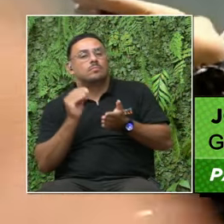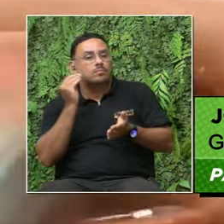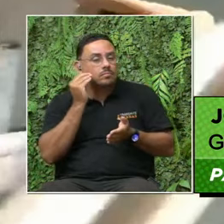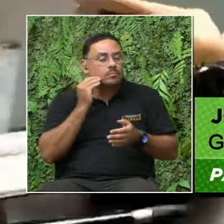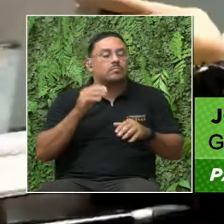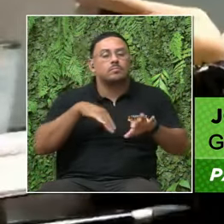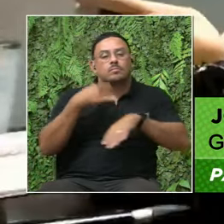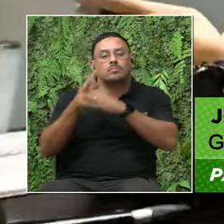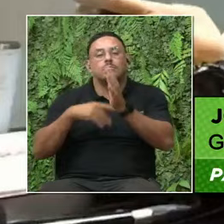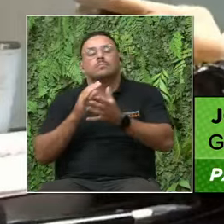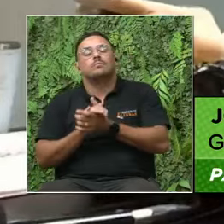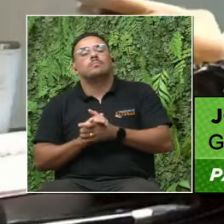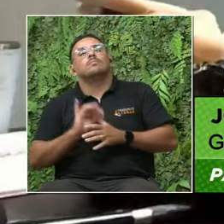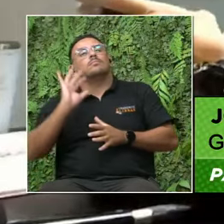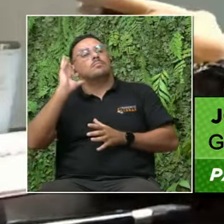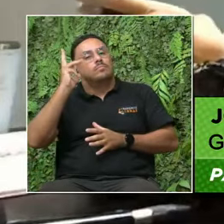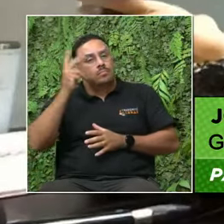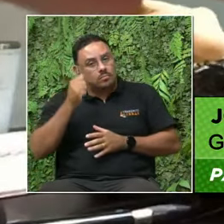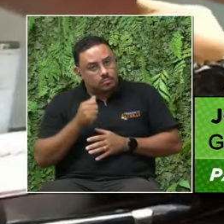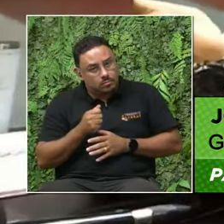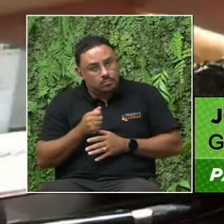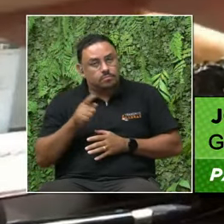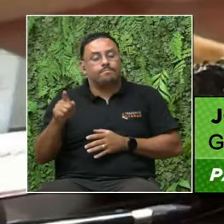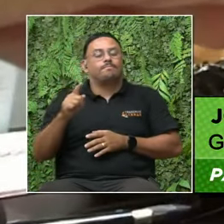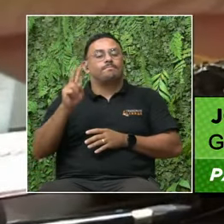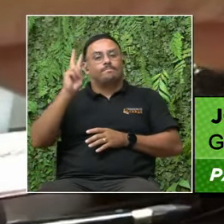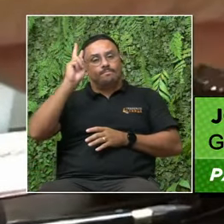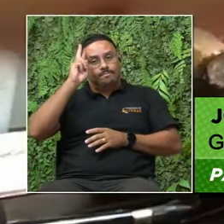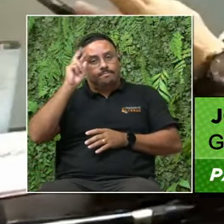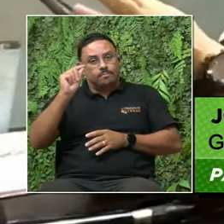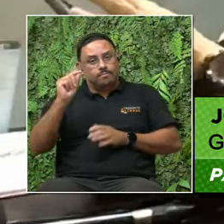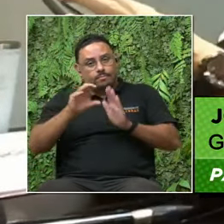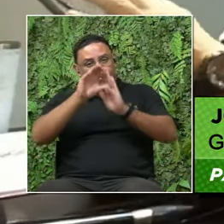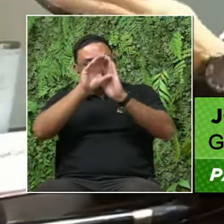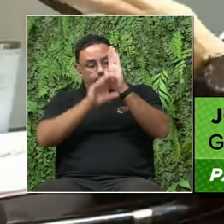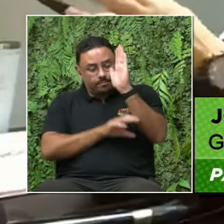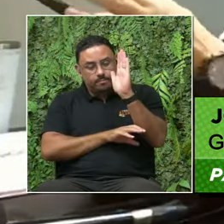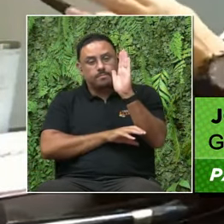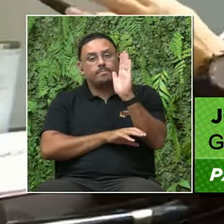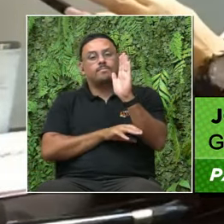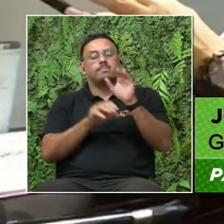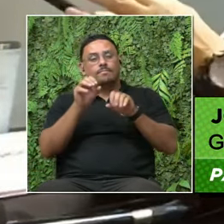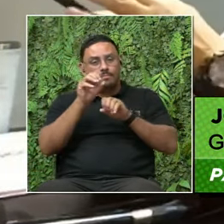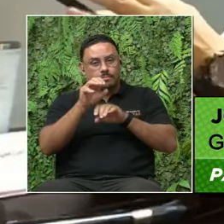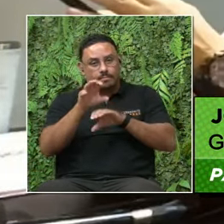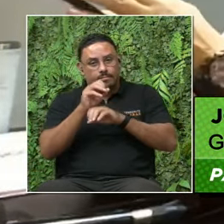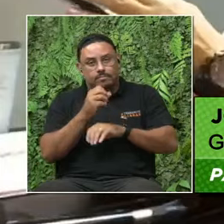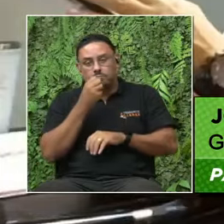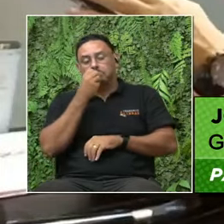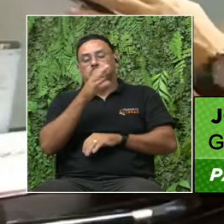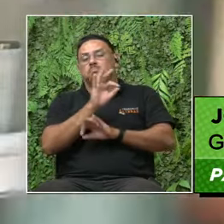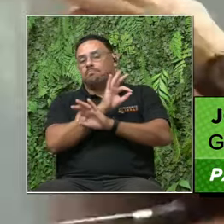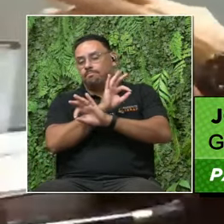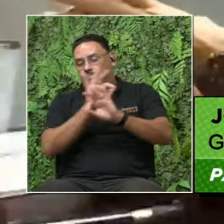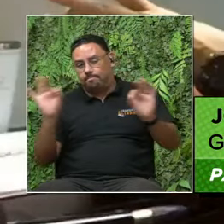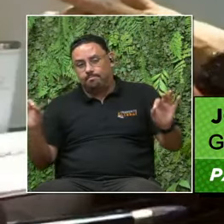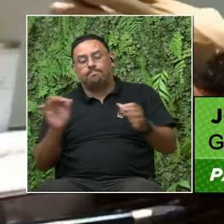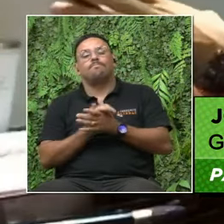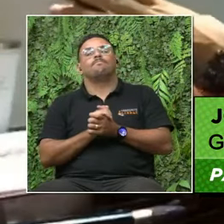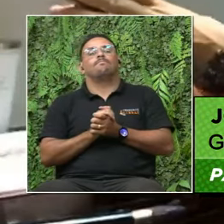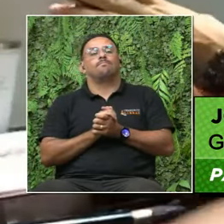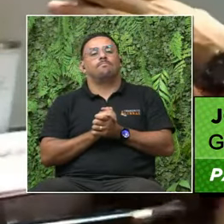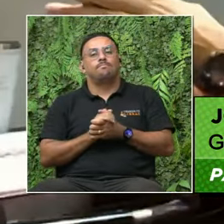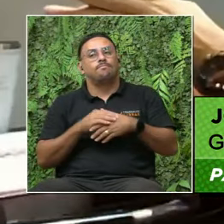o time deles Olha eu acho que o histórico né o o currículo do professor dispensa comentários Eu